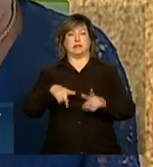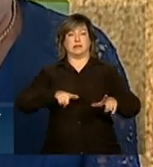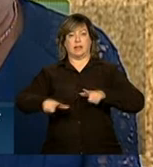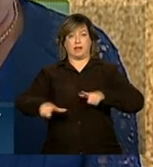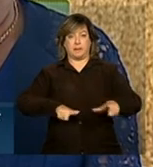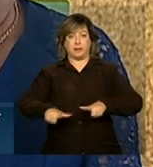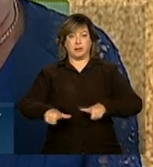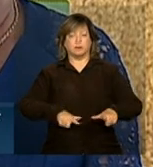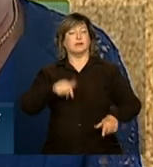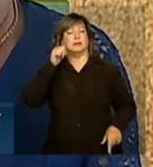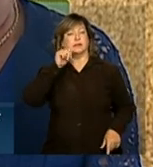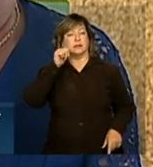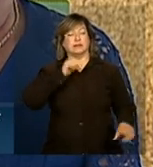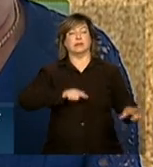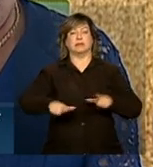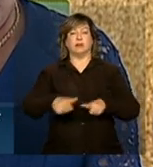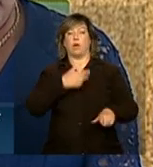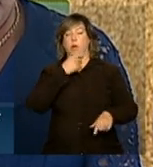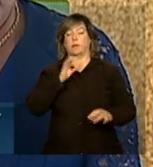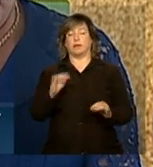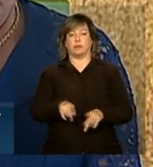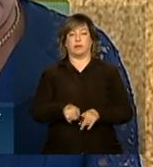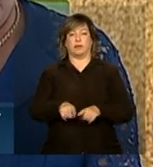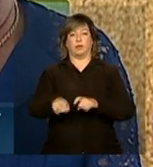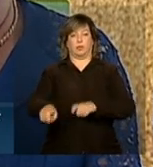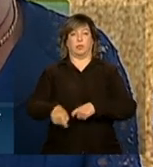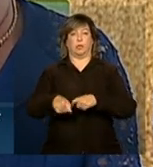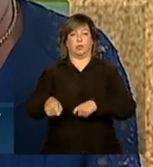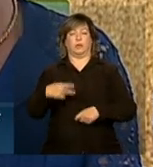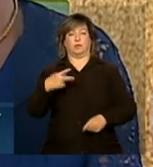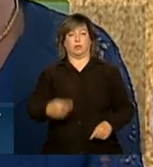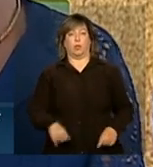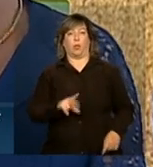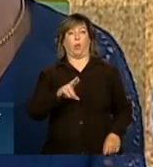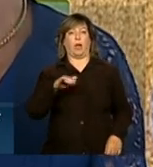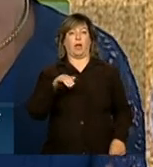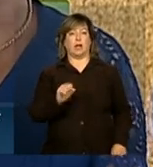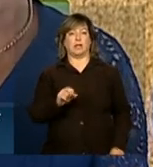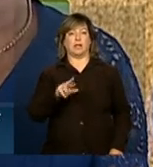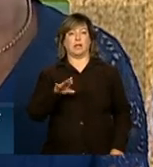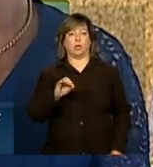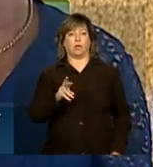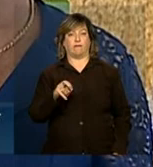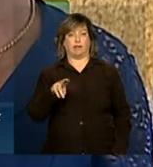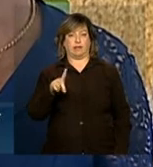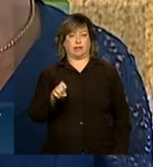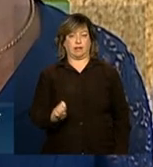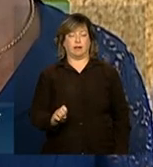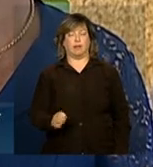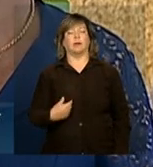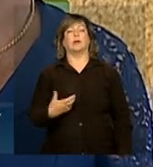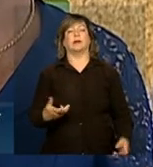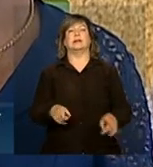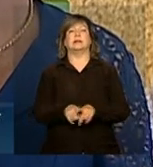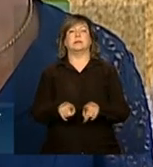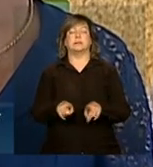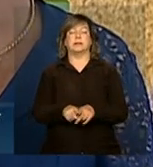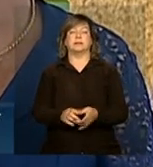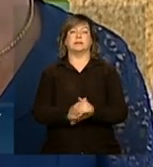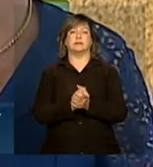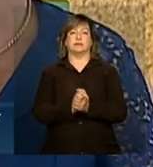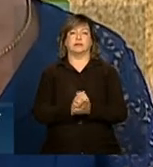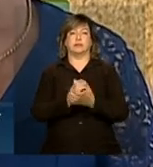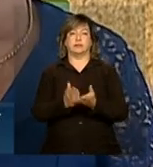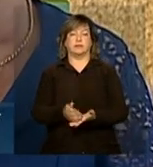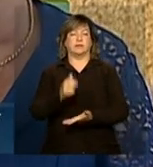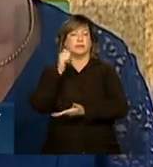das Trabalhadoras Rurais de Lucas do Rio Verde. Queria dirigir um cumprimento aos